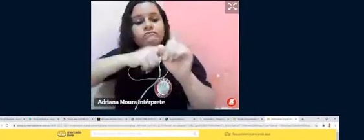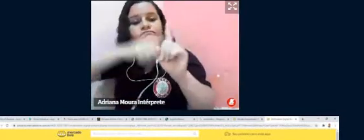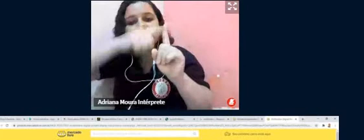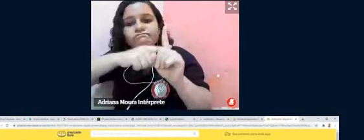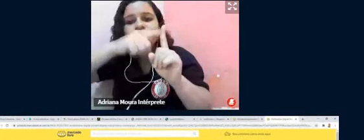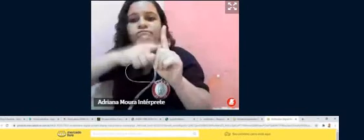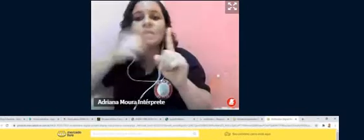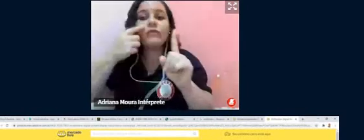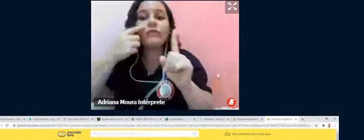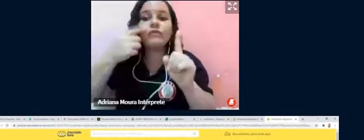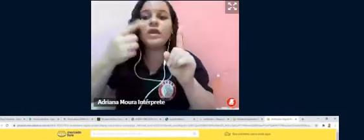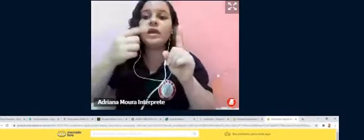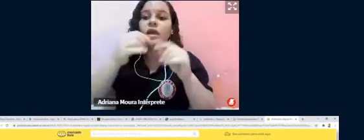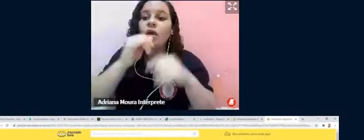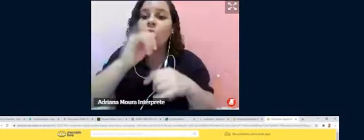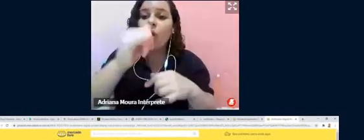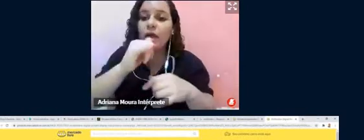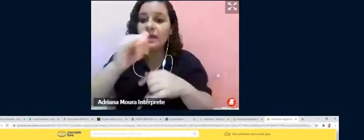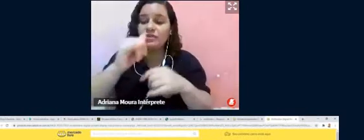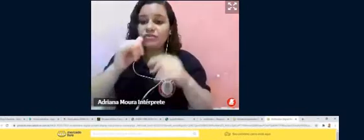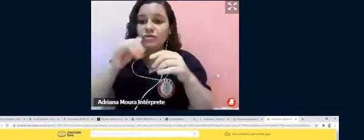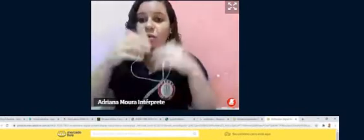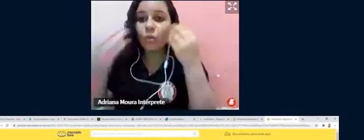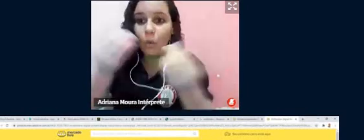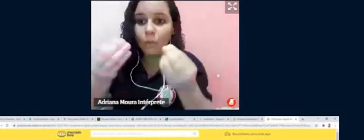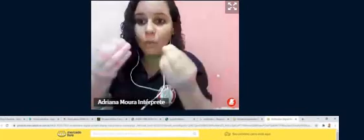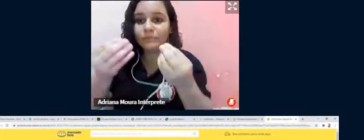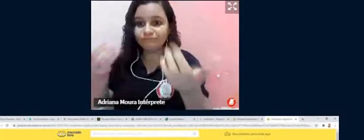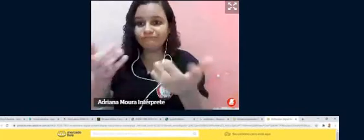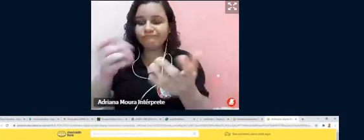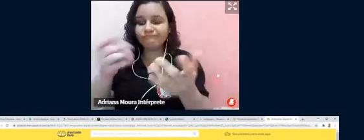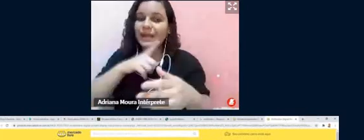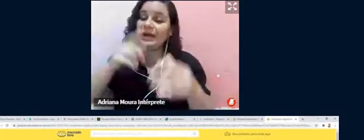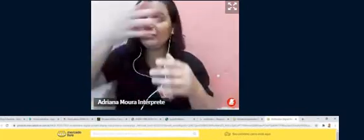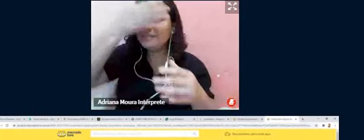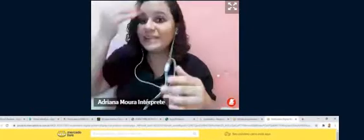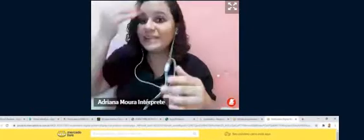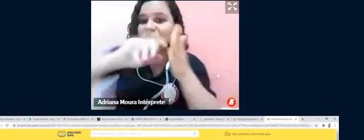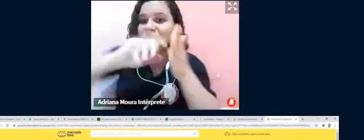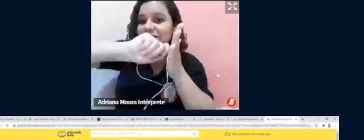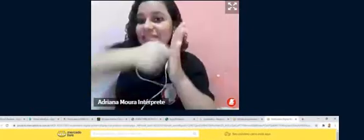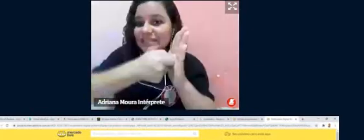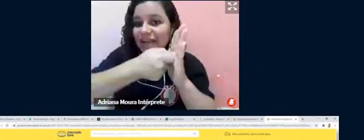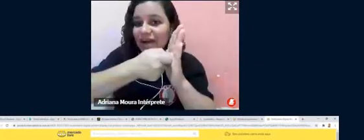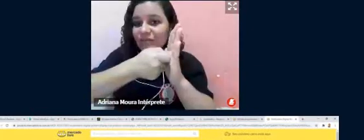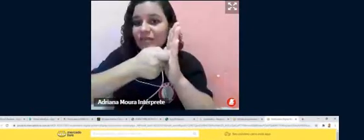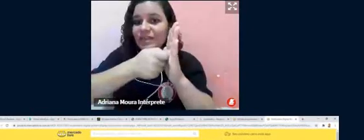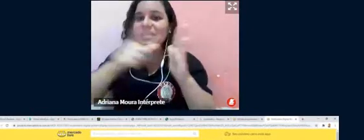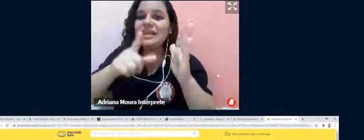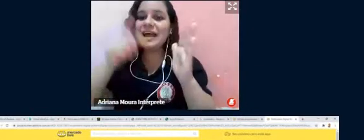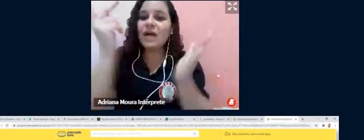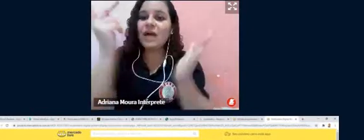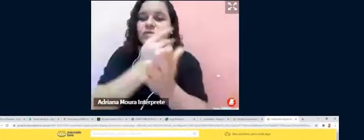Na verdade, estava em corrente. Estava em corrente e eu queria medir tensão. Esqueci de girar a chave e a ponta de prova derreteu na minha